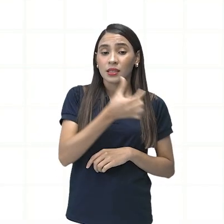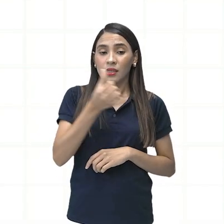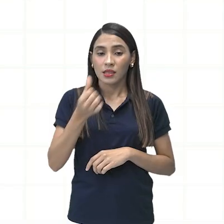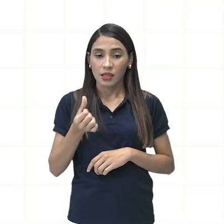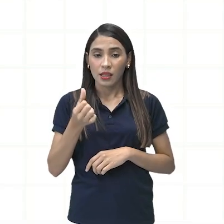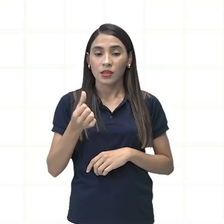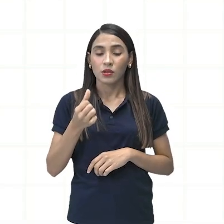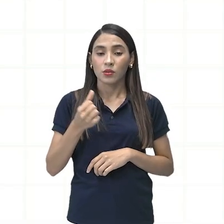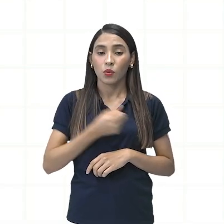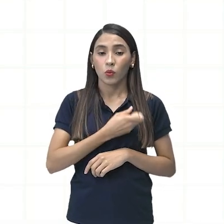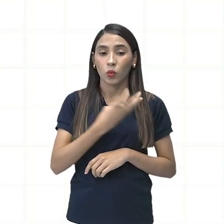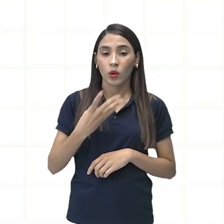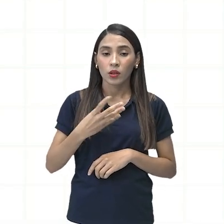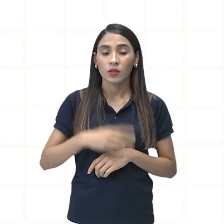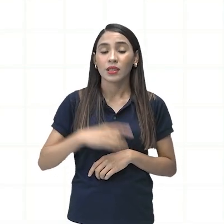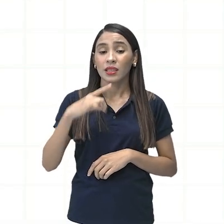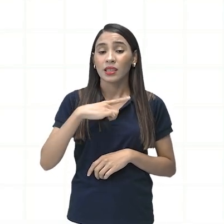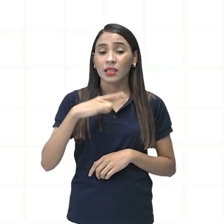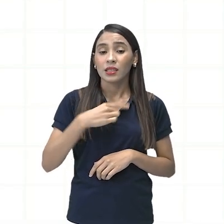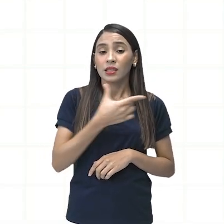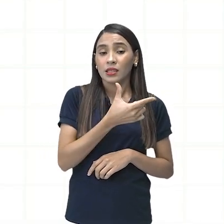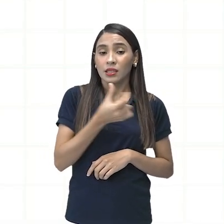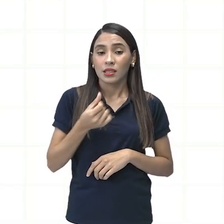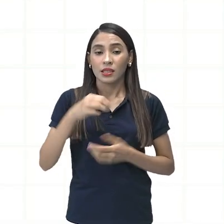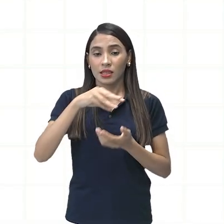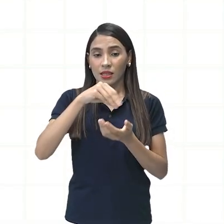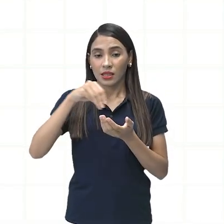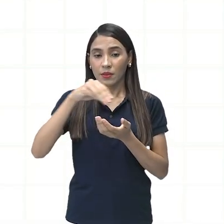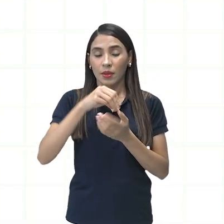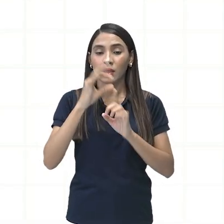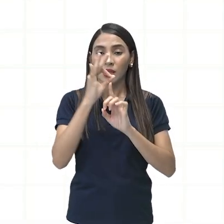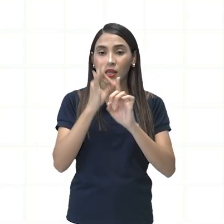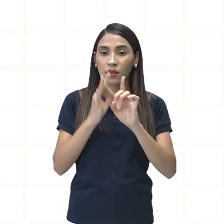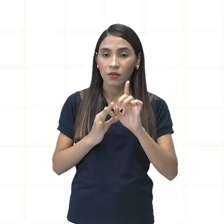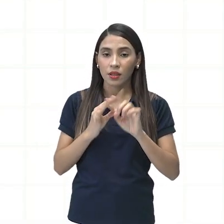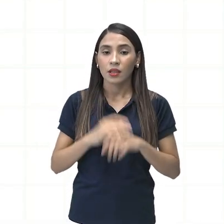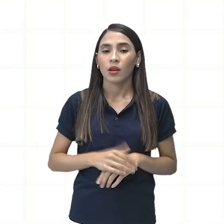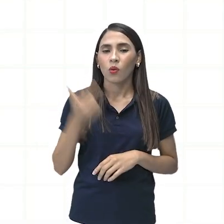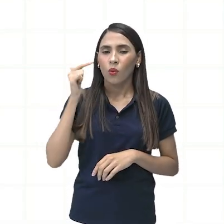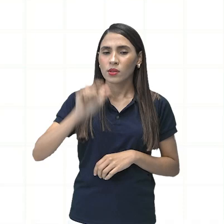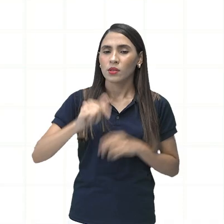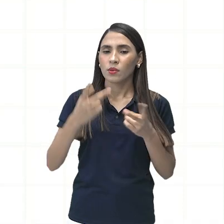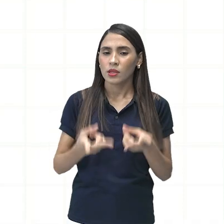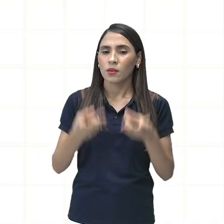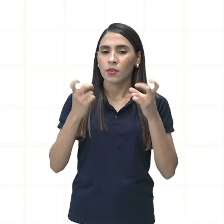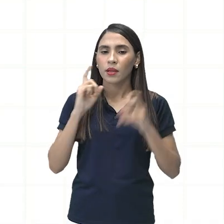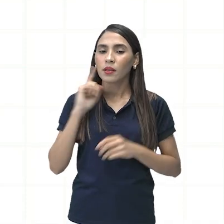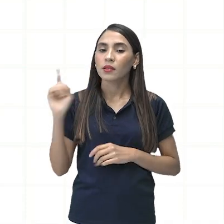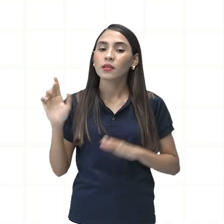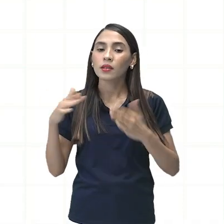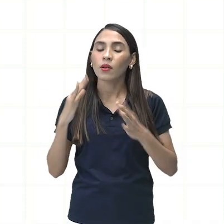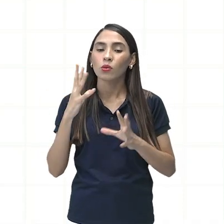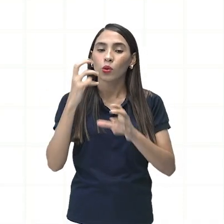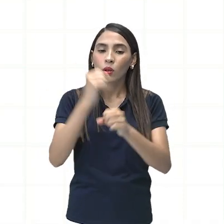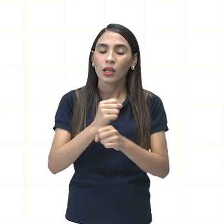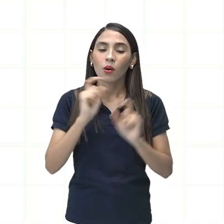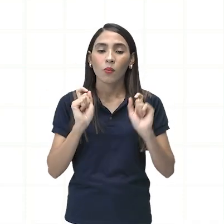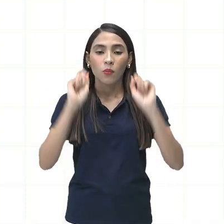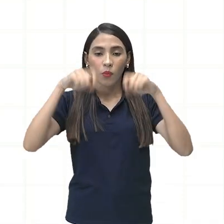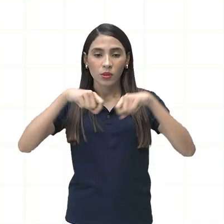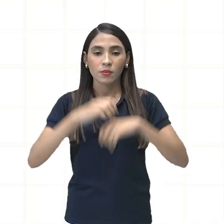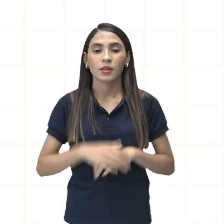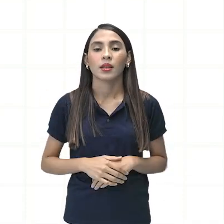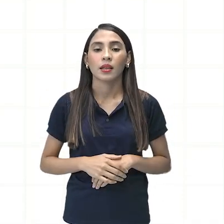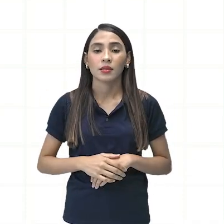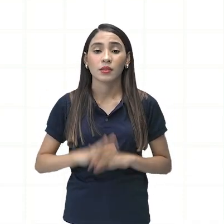16, contem vocês, nós temos 16 sementes de ervilhas. Conseguiram contar? Então, esse é o nosso total de